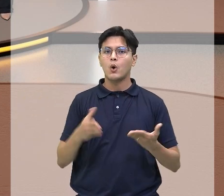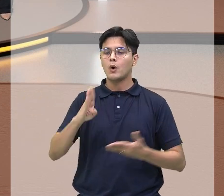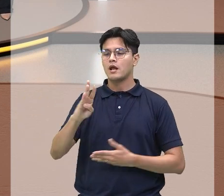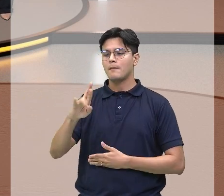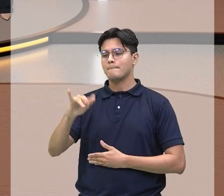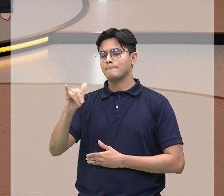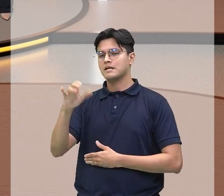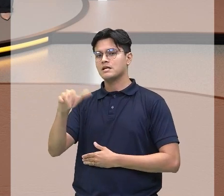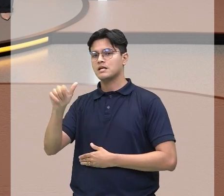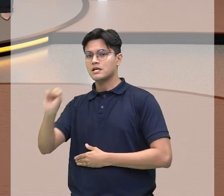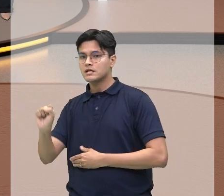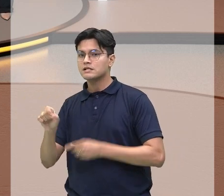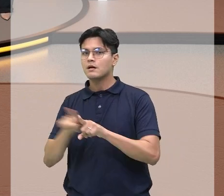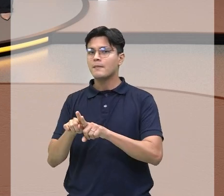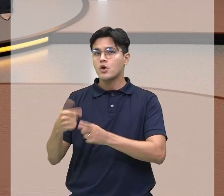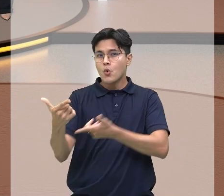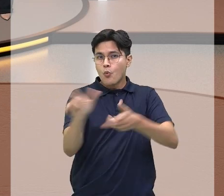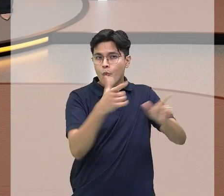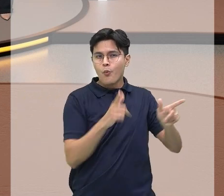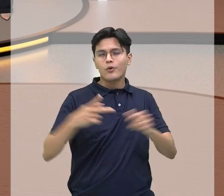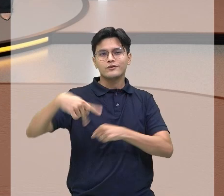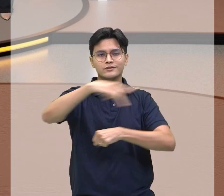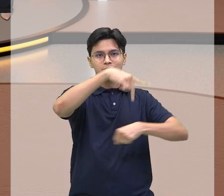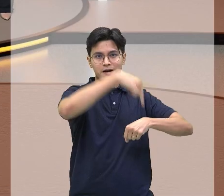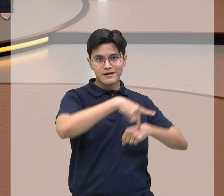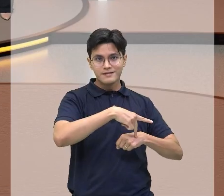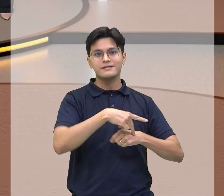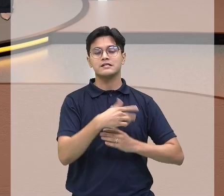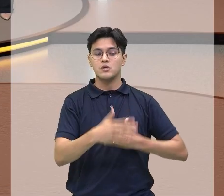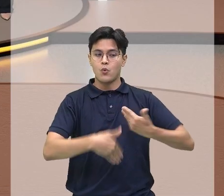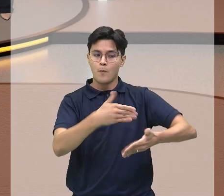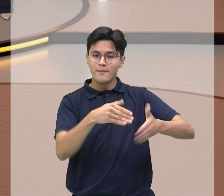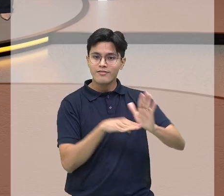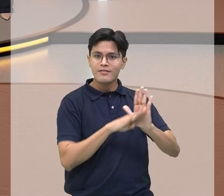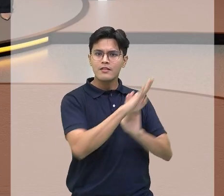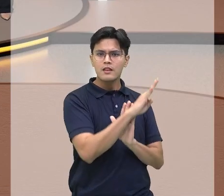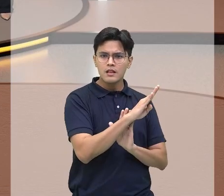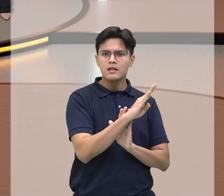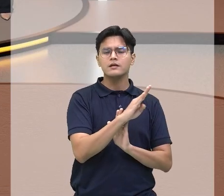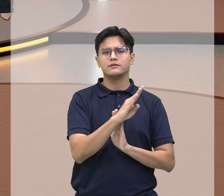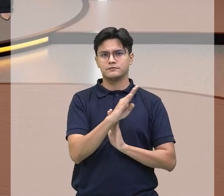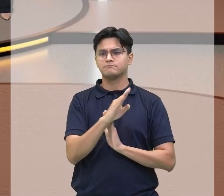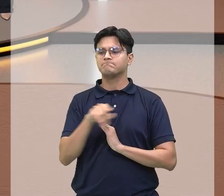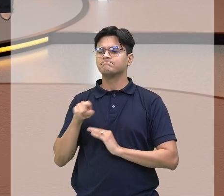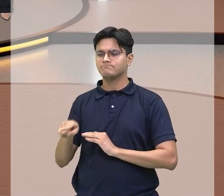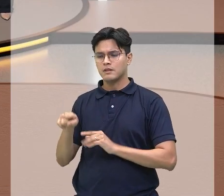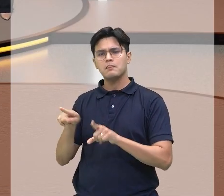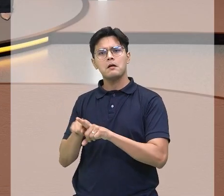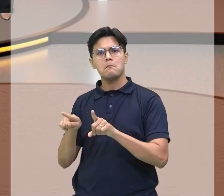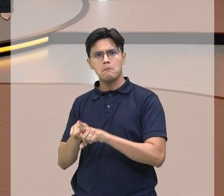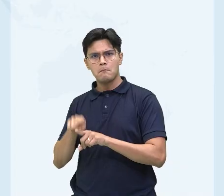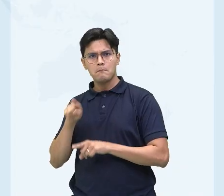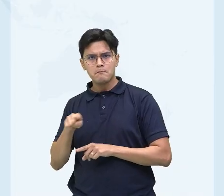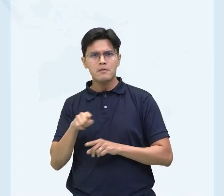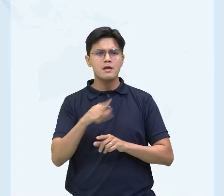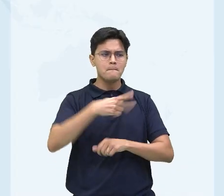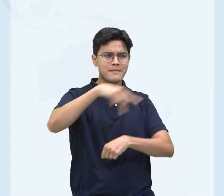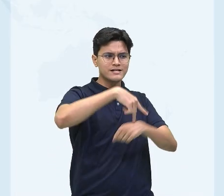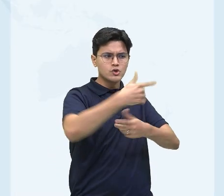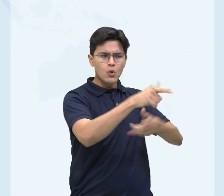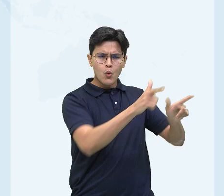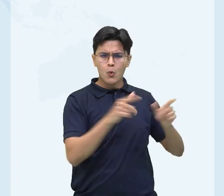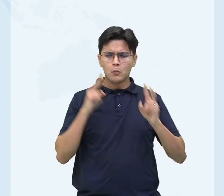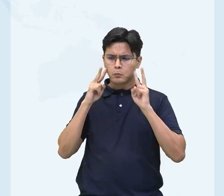outros países emergentes, gente, eles vão acabar chamando muito a atenção também. Olha só, a gente acaba estudando,